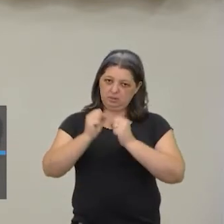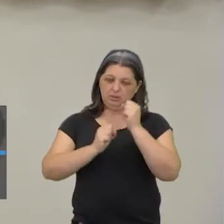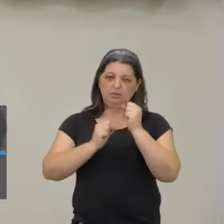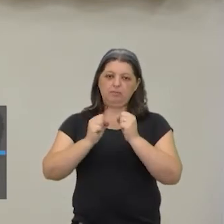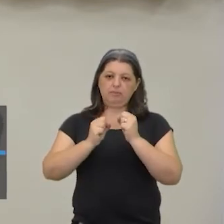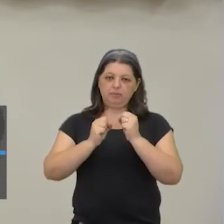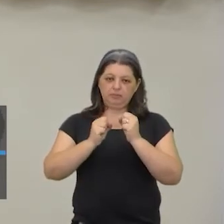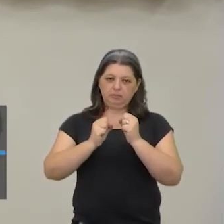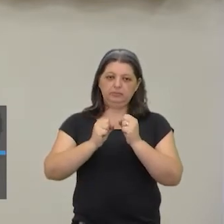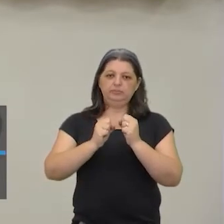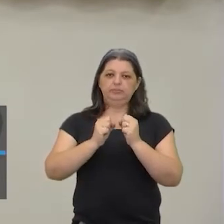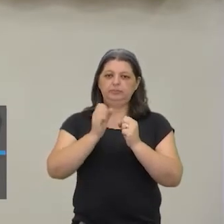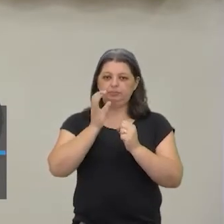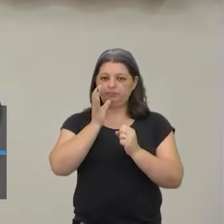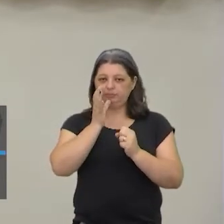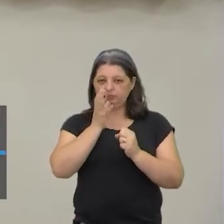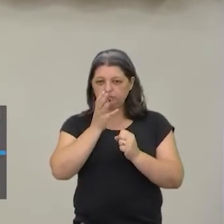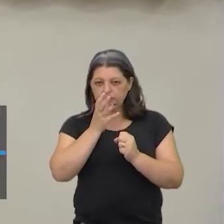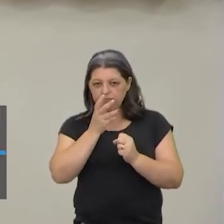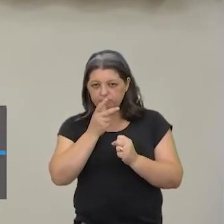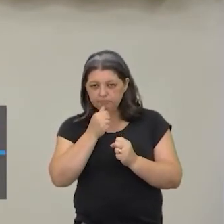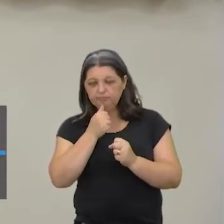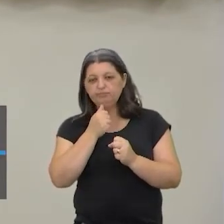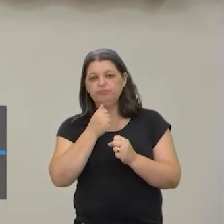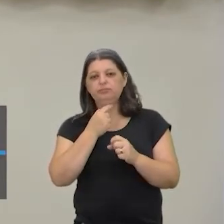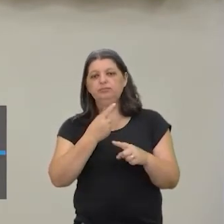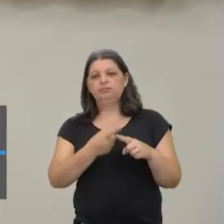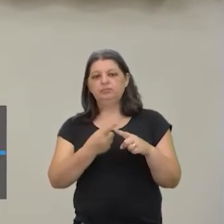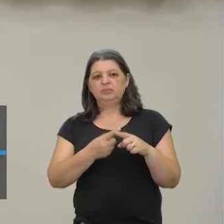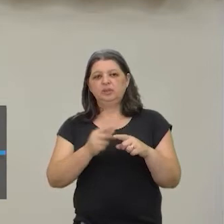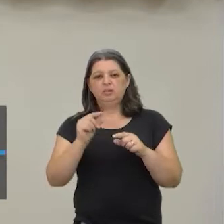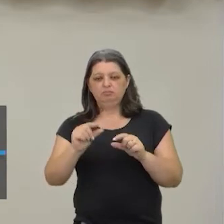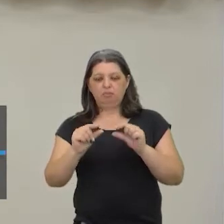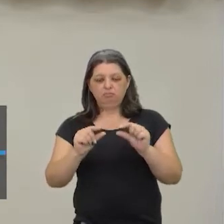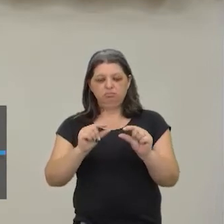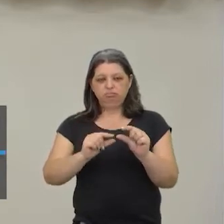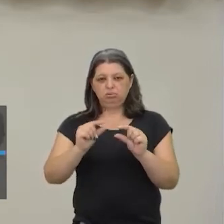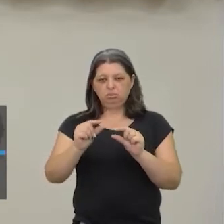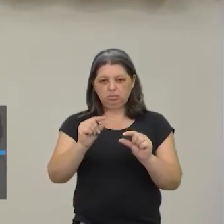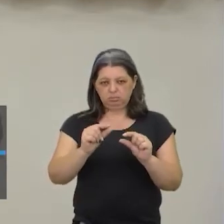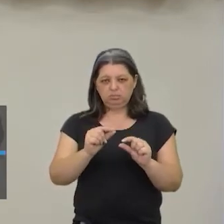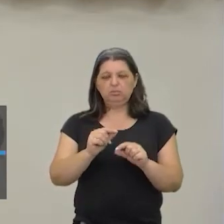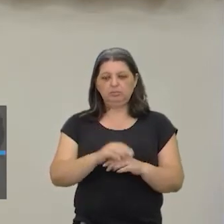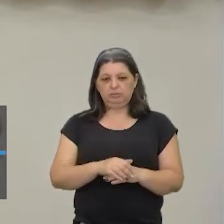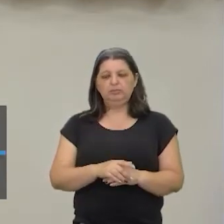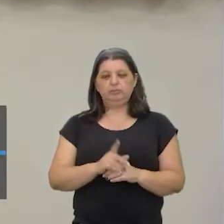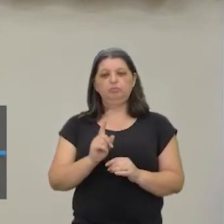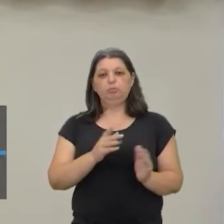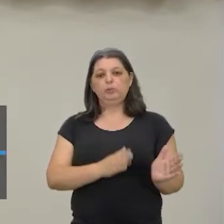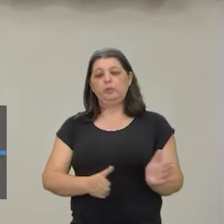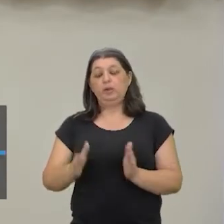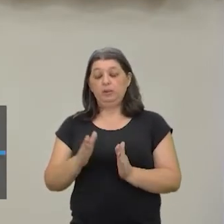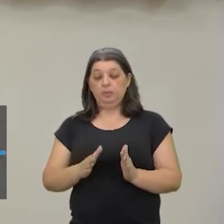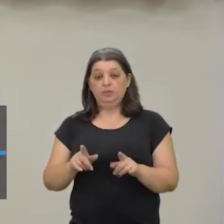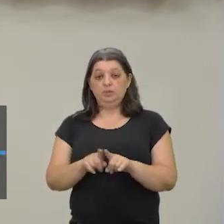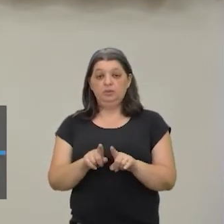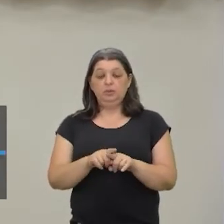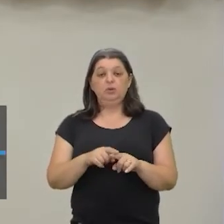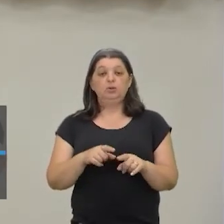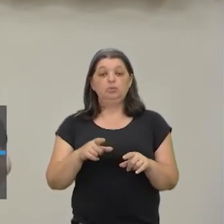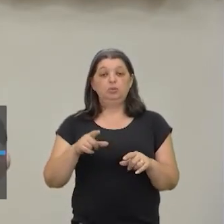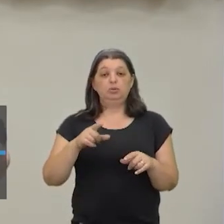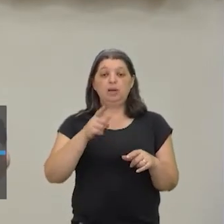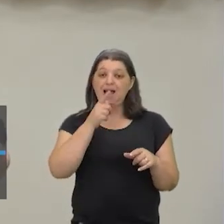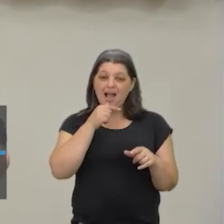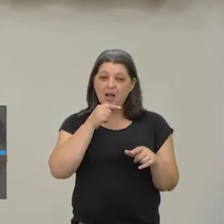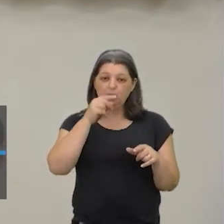ele passa a ficar grosso, passa a formar blocos, né? Então, até esse processo. E quando a gente molha o sal e